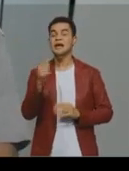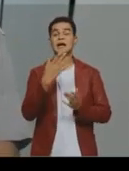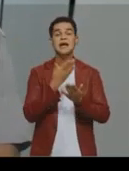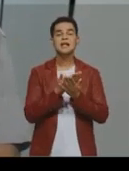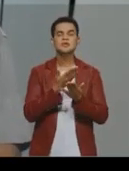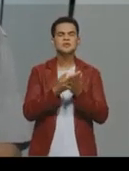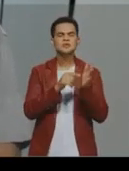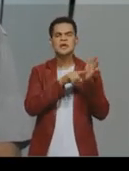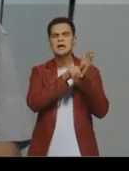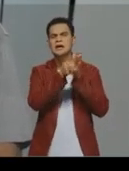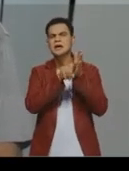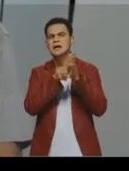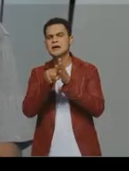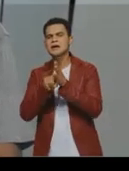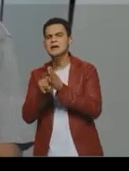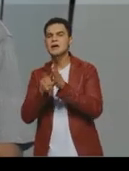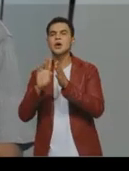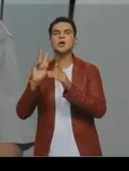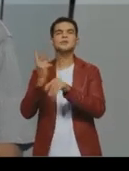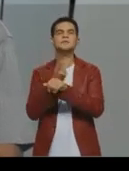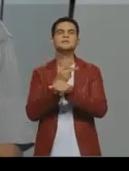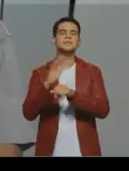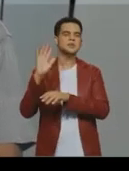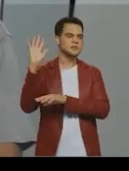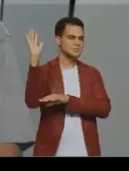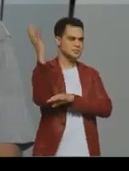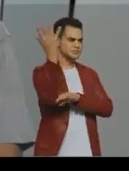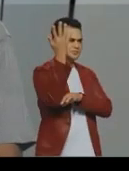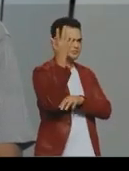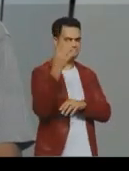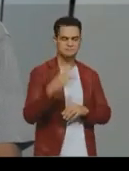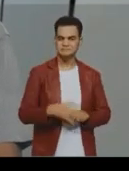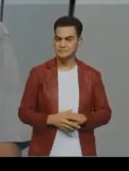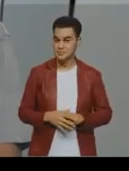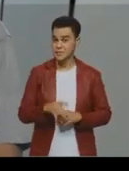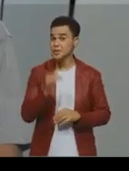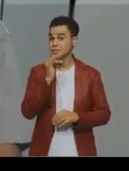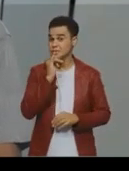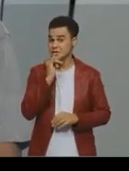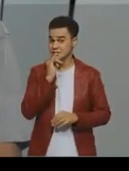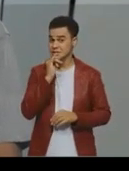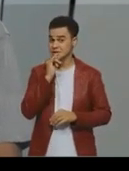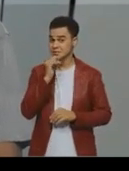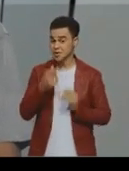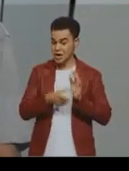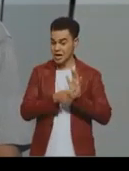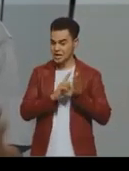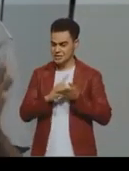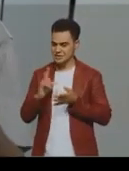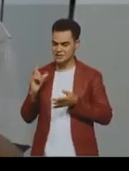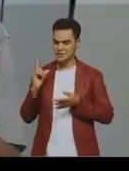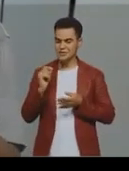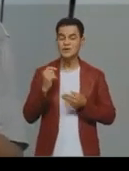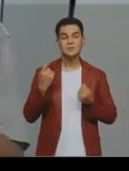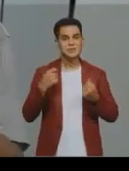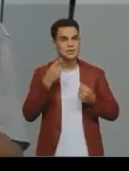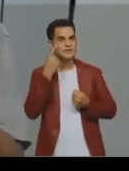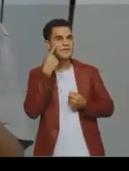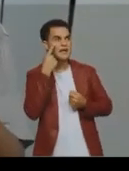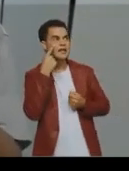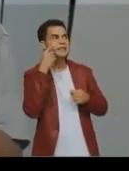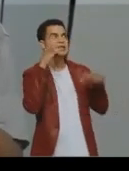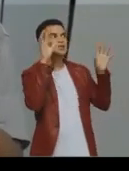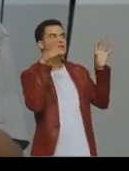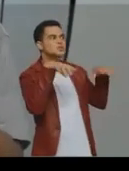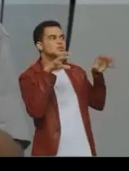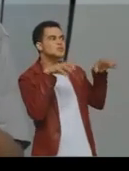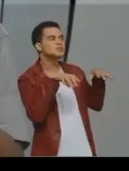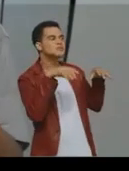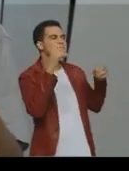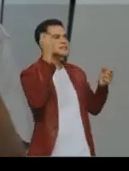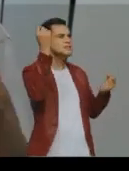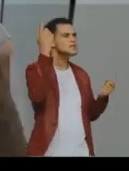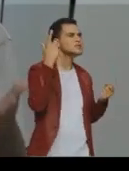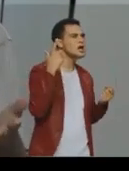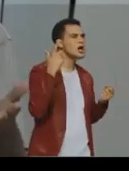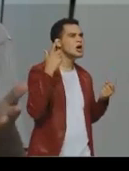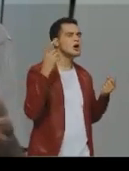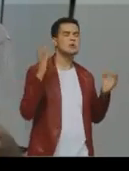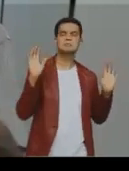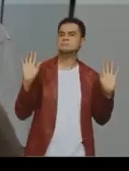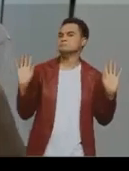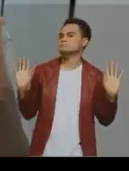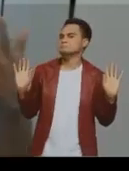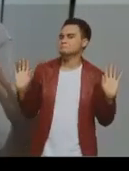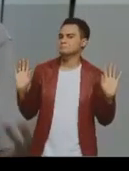cada um de nós. Eu, antes de vir para cá, eu tenho que pensar, olha, como é que está a previsão do tempo? Vai chover? Porque se